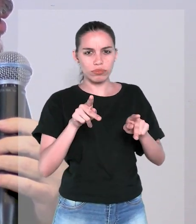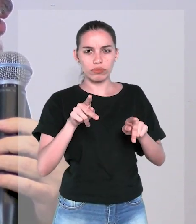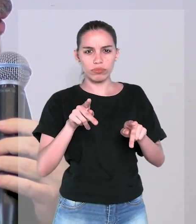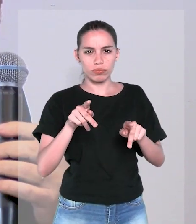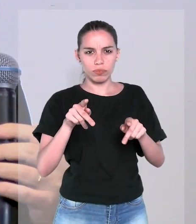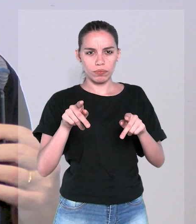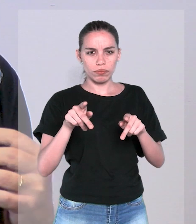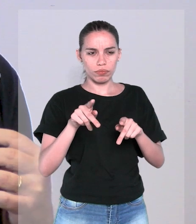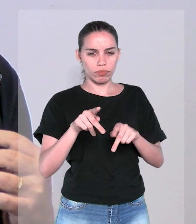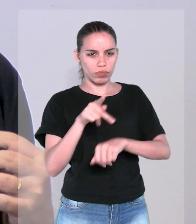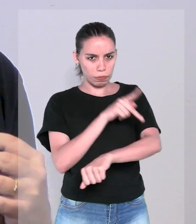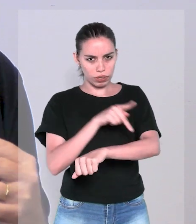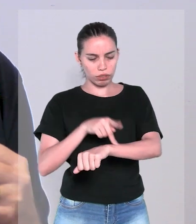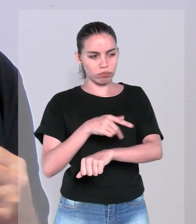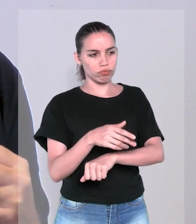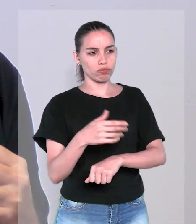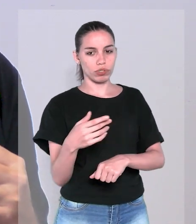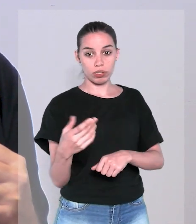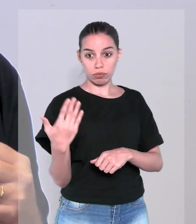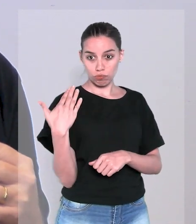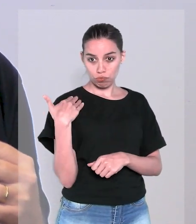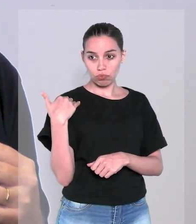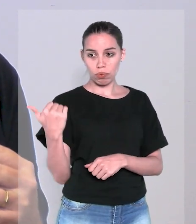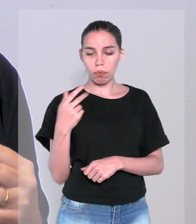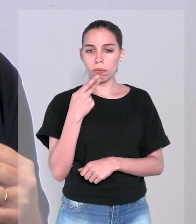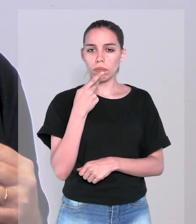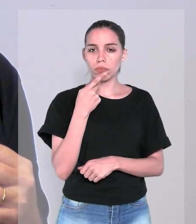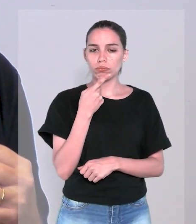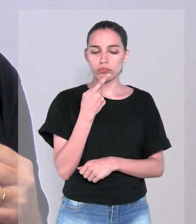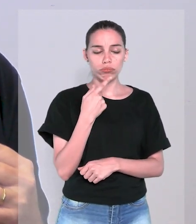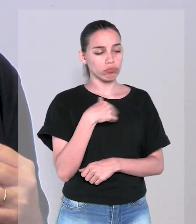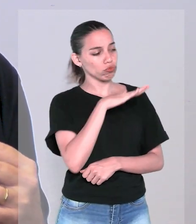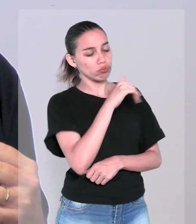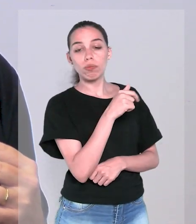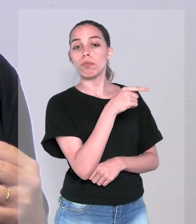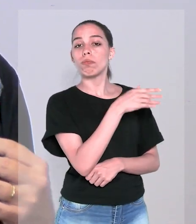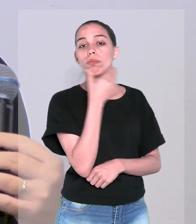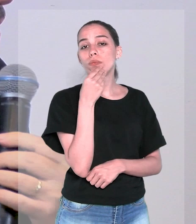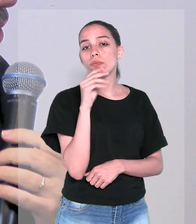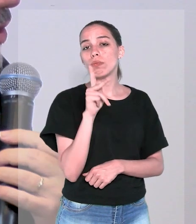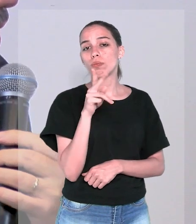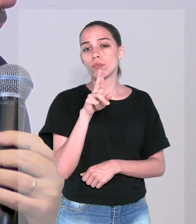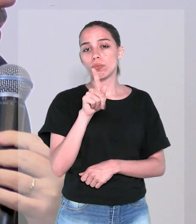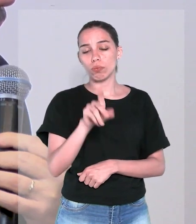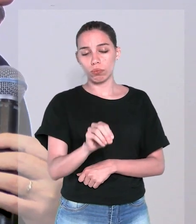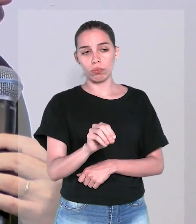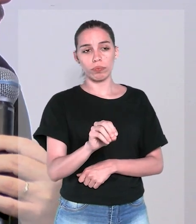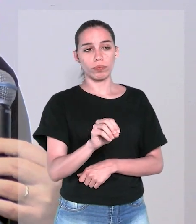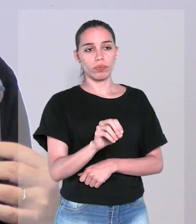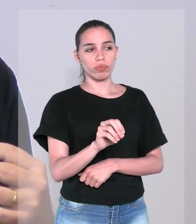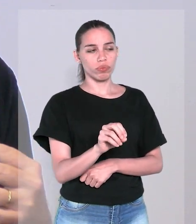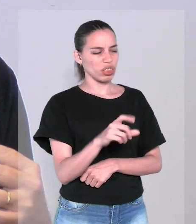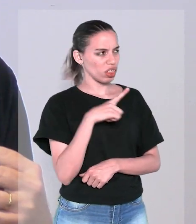Isso tem 8 anos. 8 anos atrás. O Hugo não tinha livro, na verdade tinha já os seus livros infantis indicados, né?